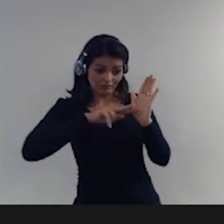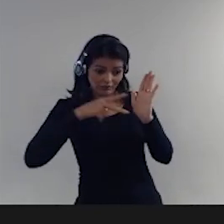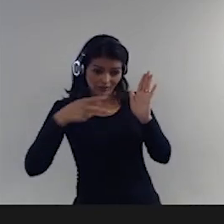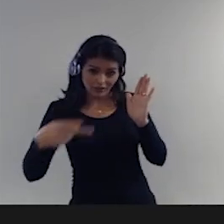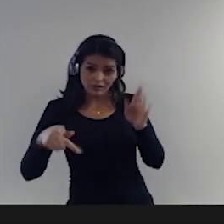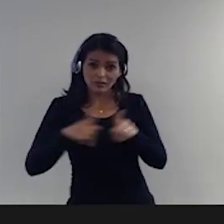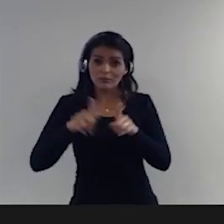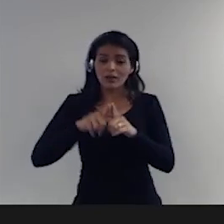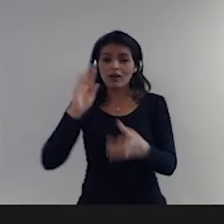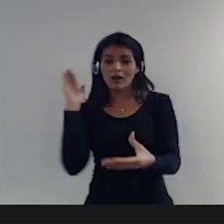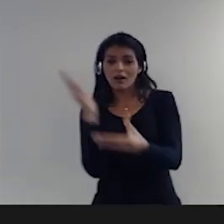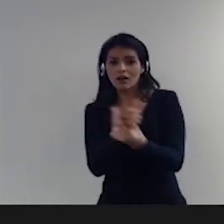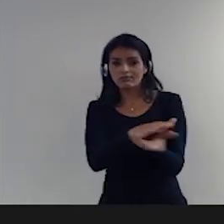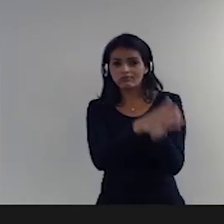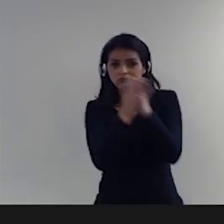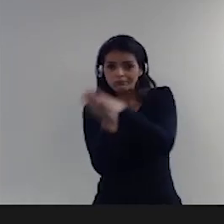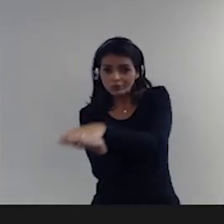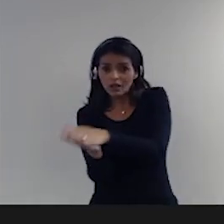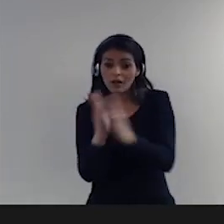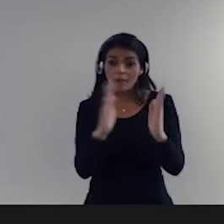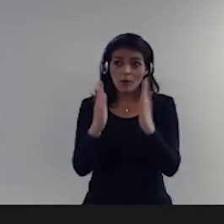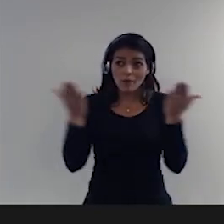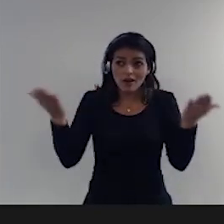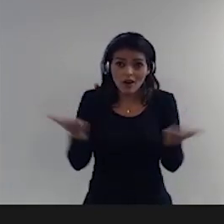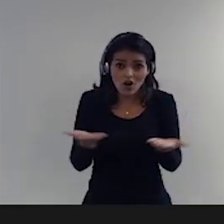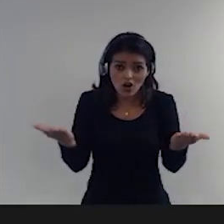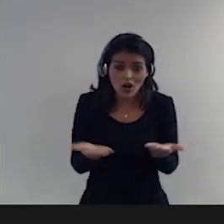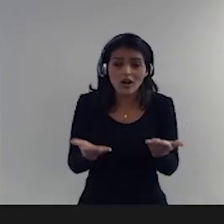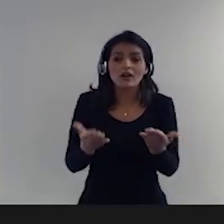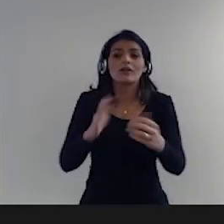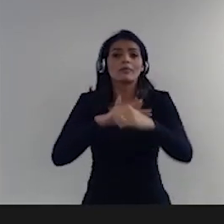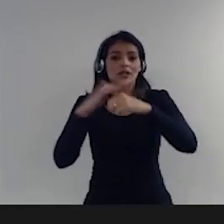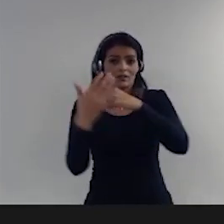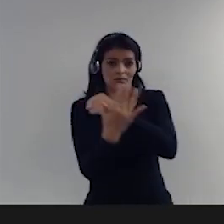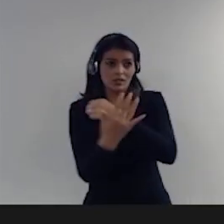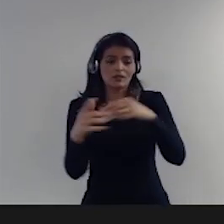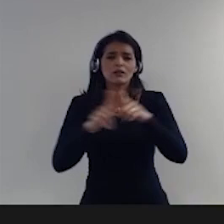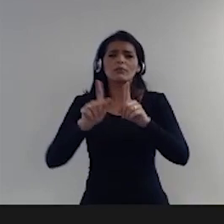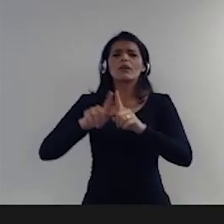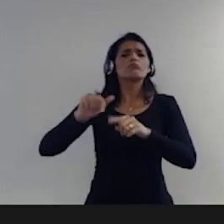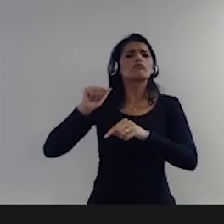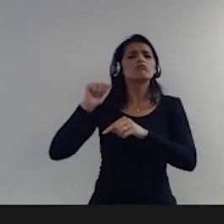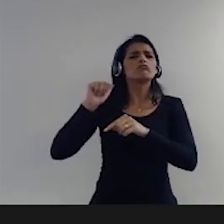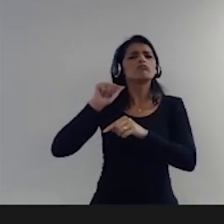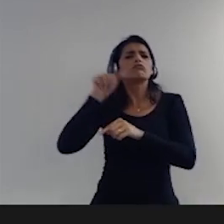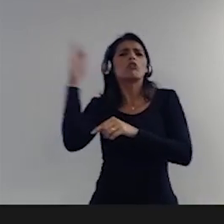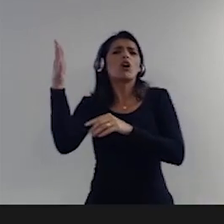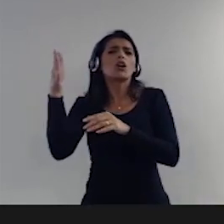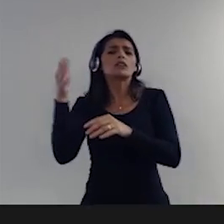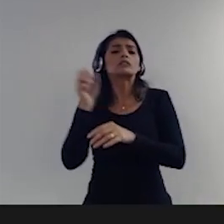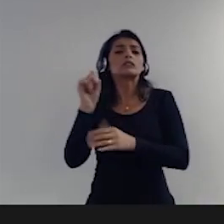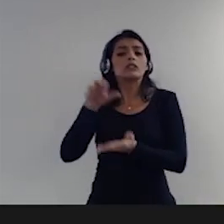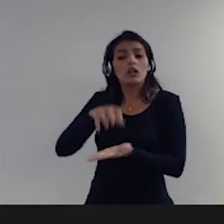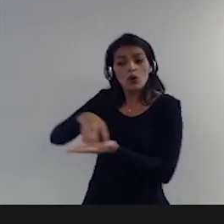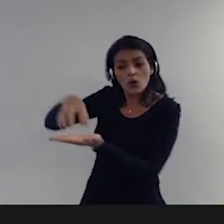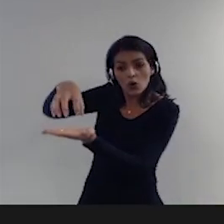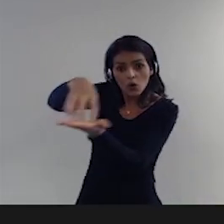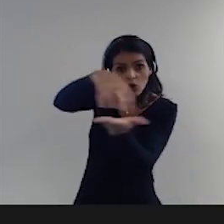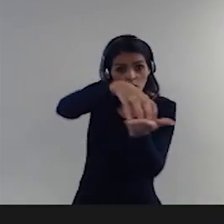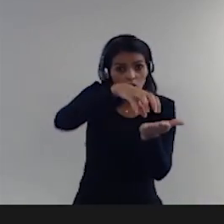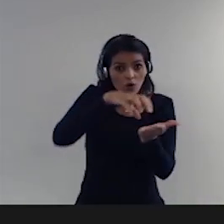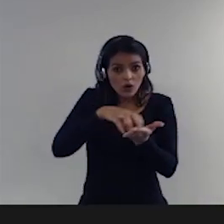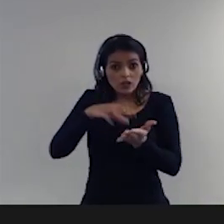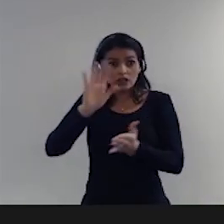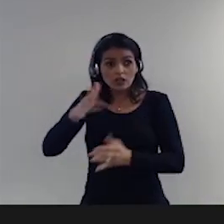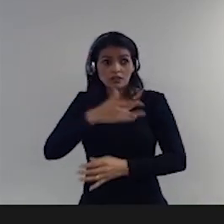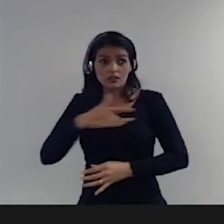interpretação dos atos administrativos nesse momento de pandemia e em outros momentos em que as organizações estejam